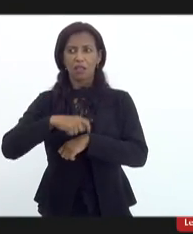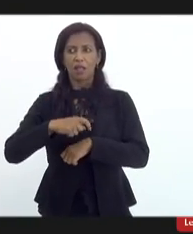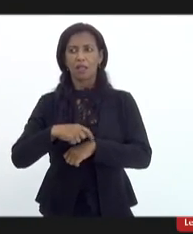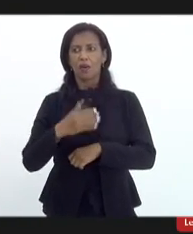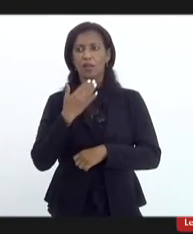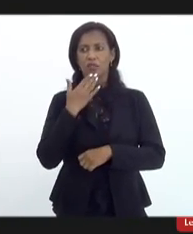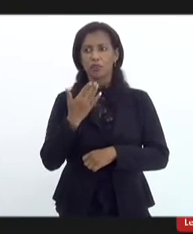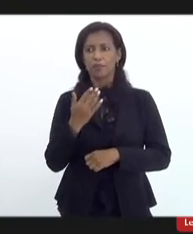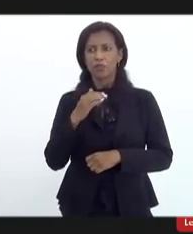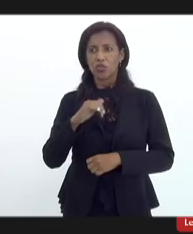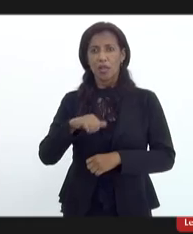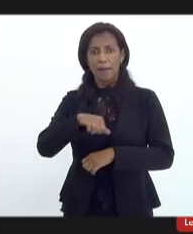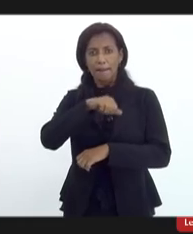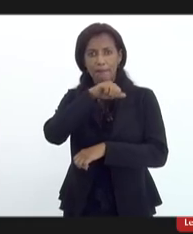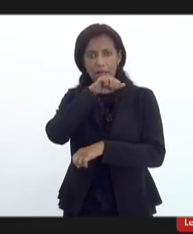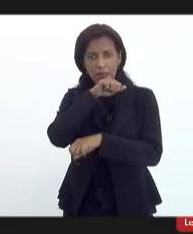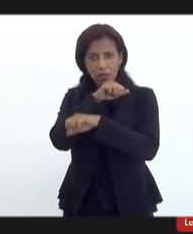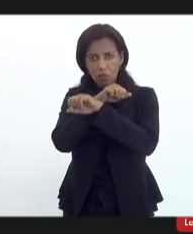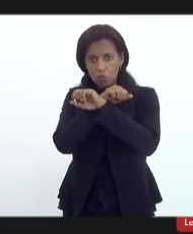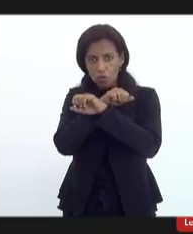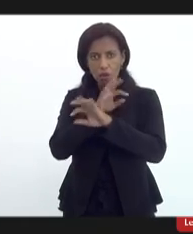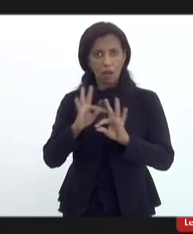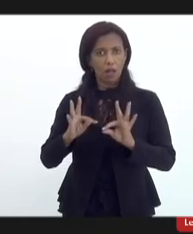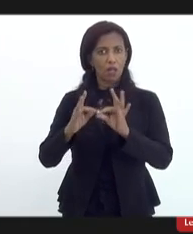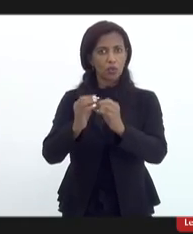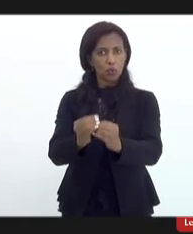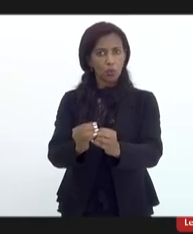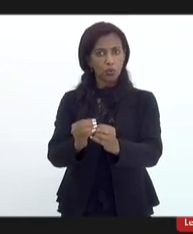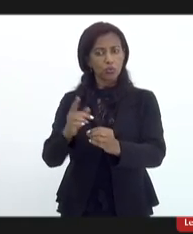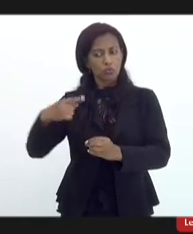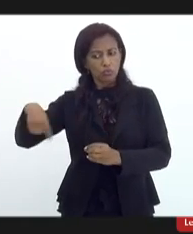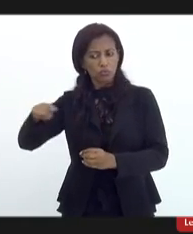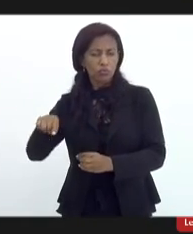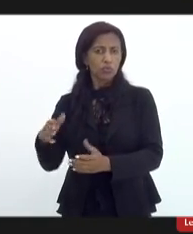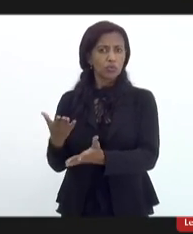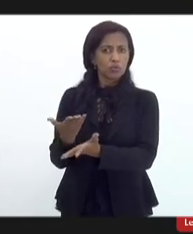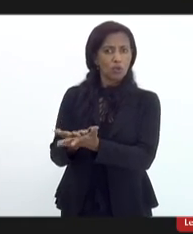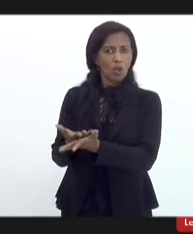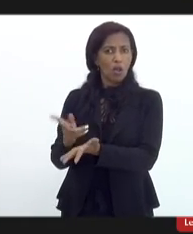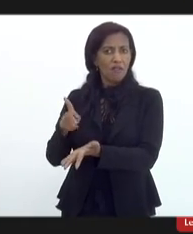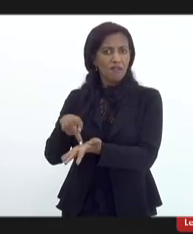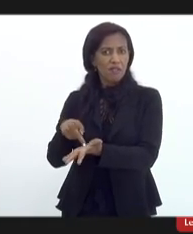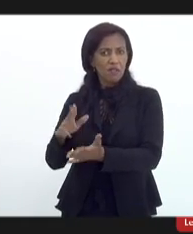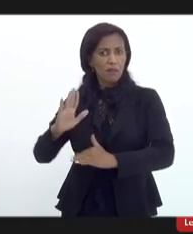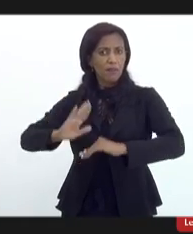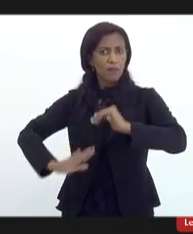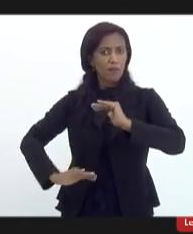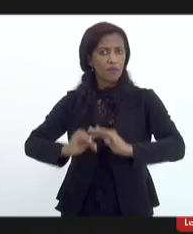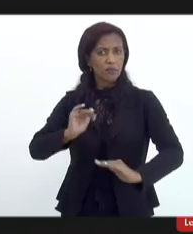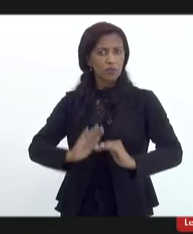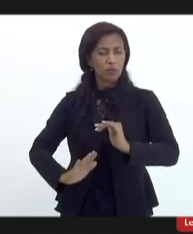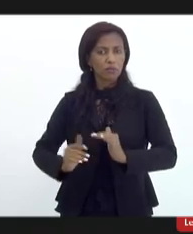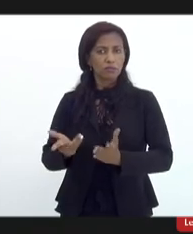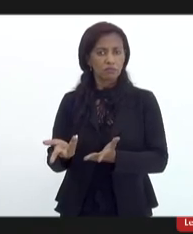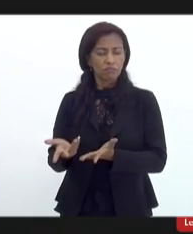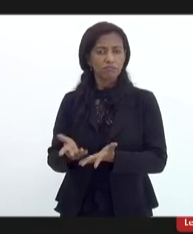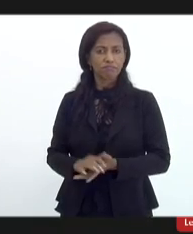pedir bênção a todos esses que estudaram e são verdadeiros professores,